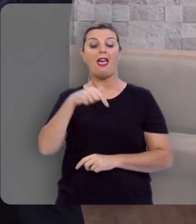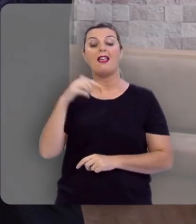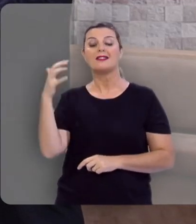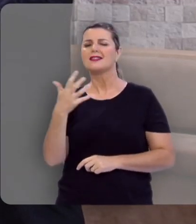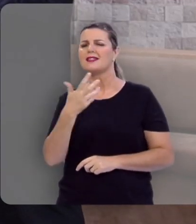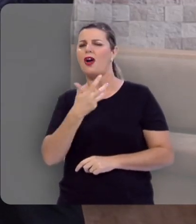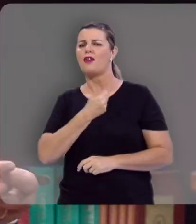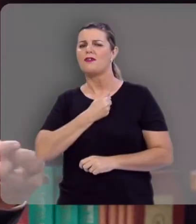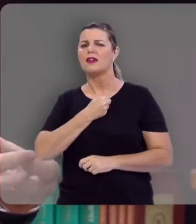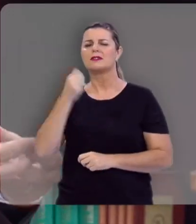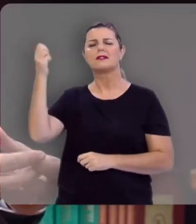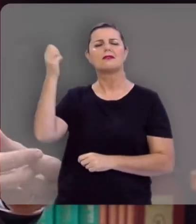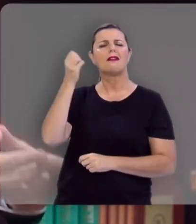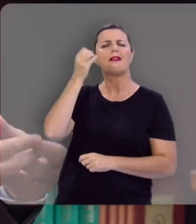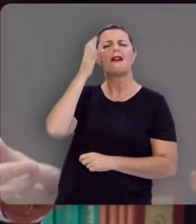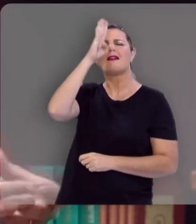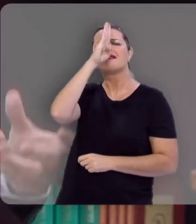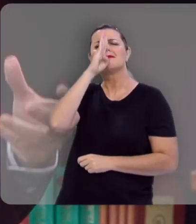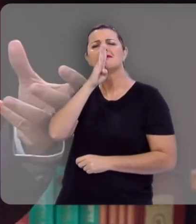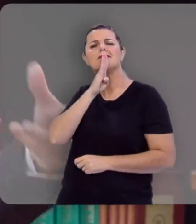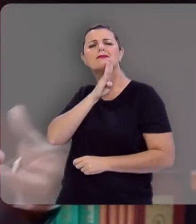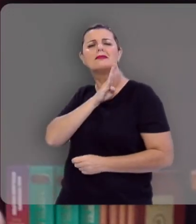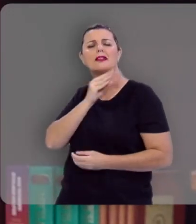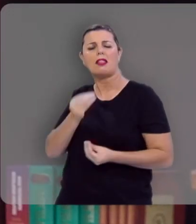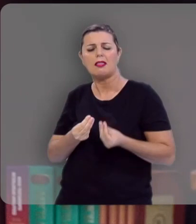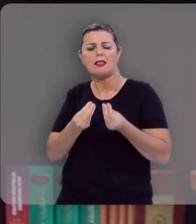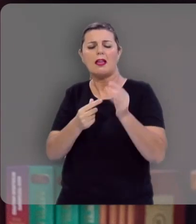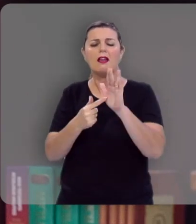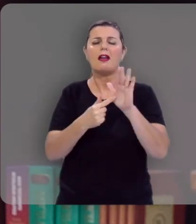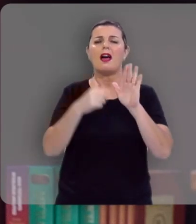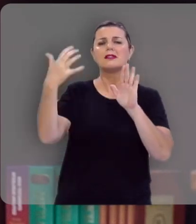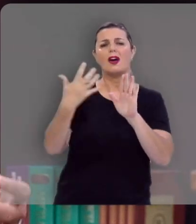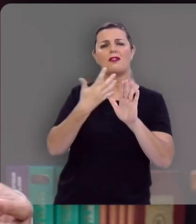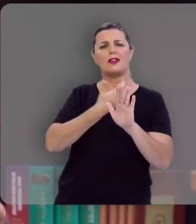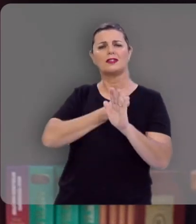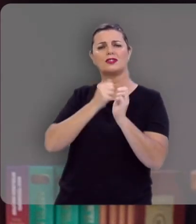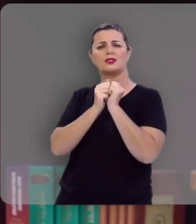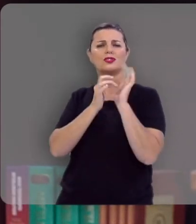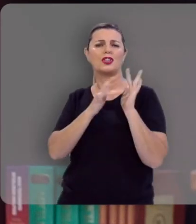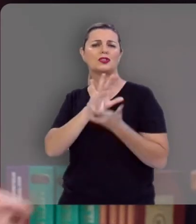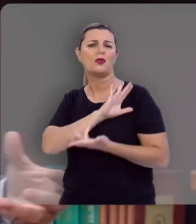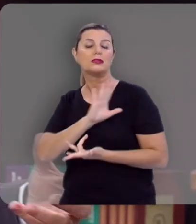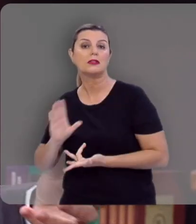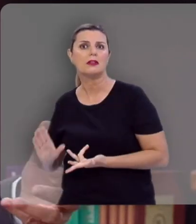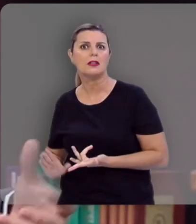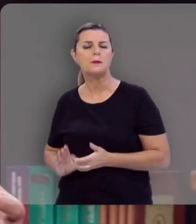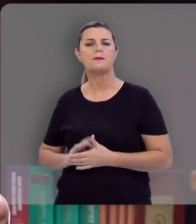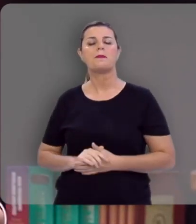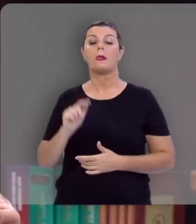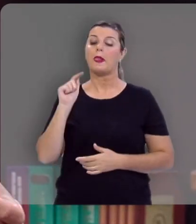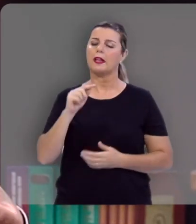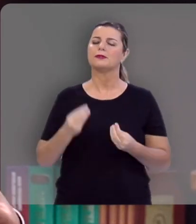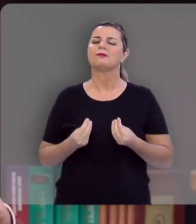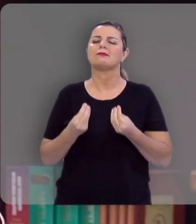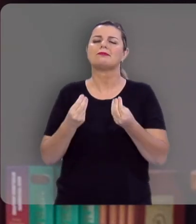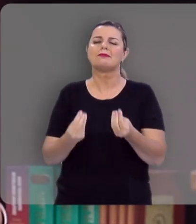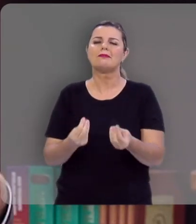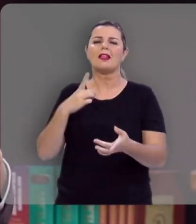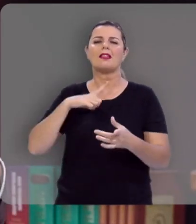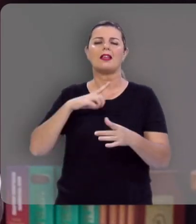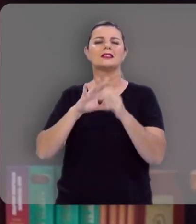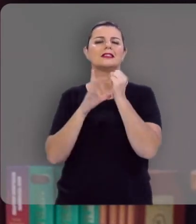essa salvação graciosamente apontando para o nosso Redentor, Cristo Jesus. E isso, né, nos traz